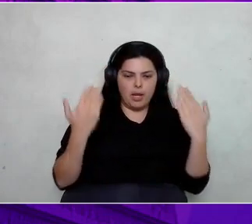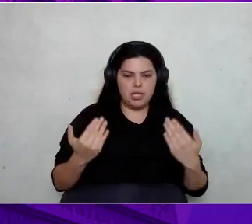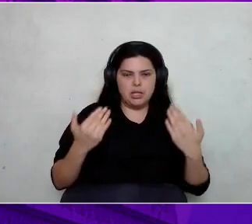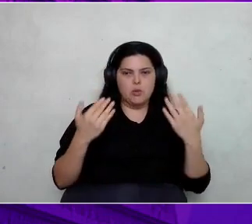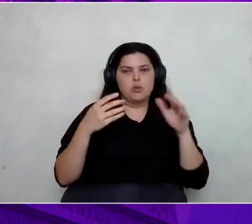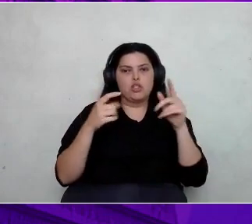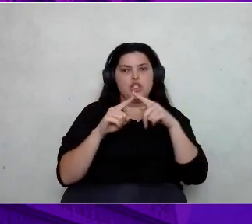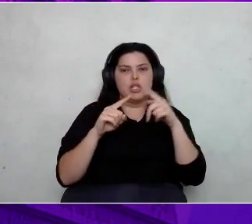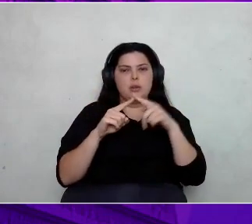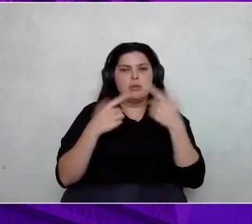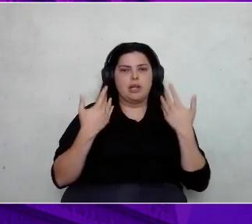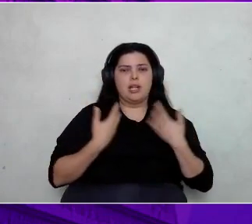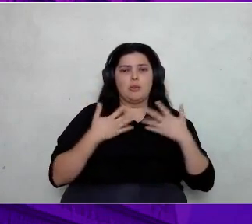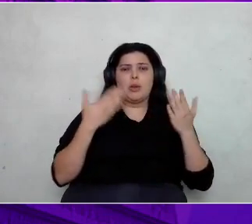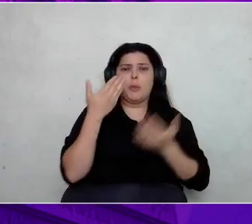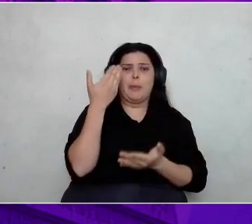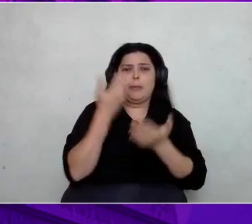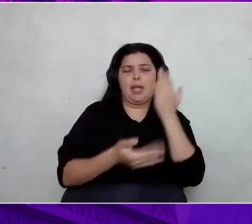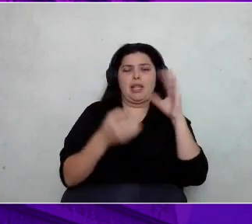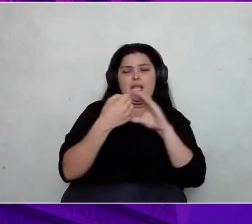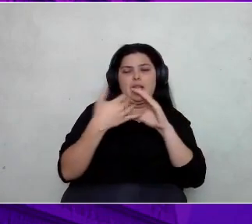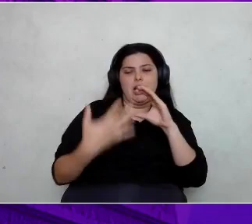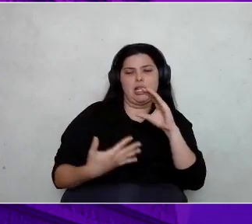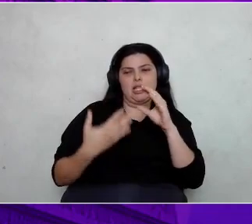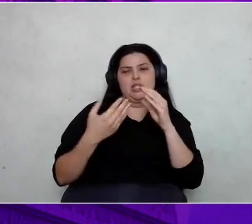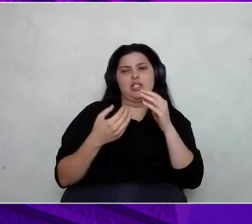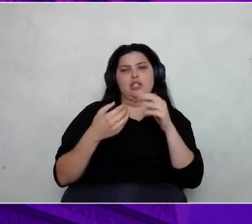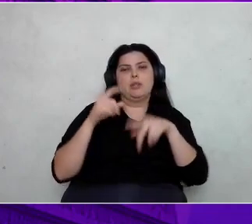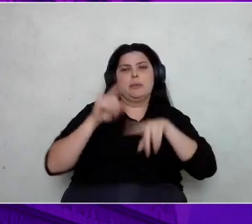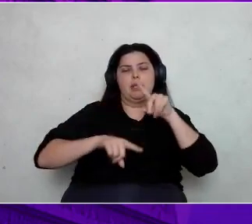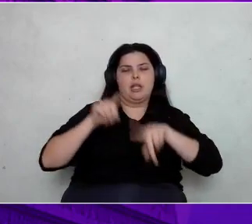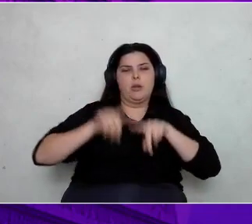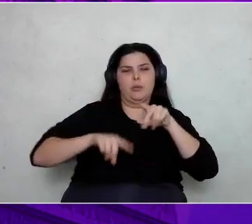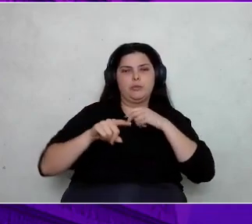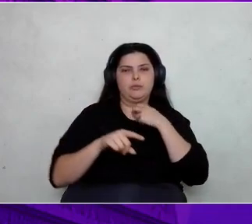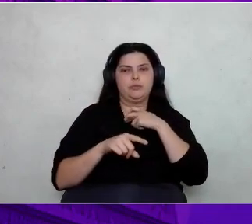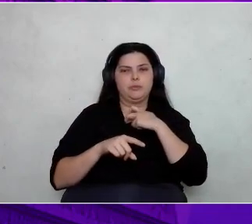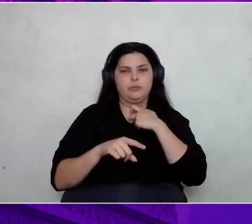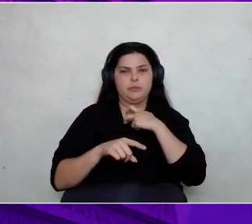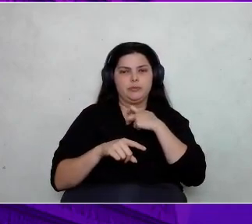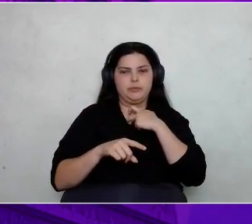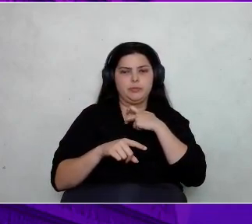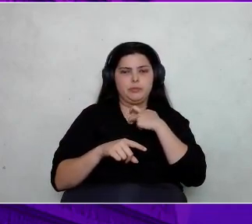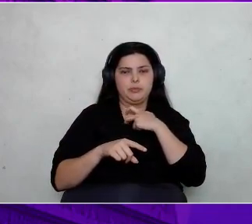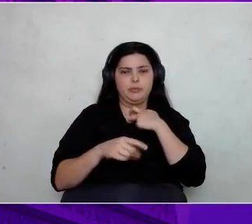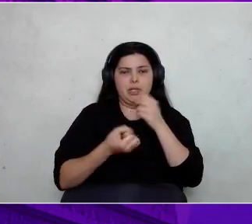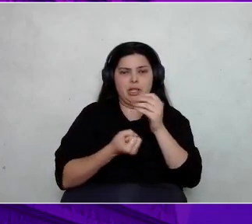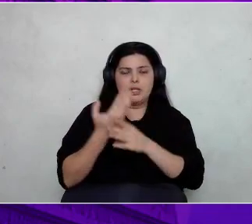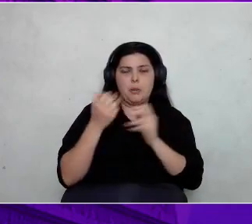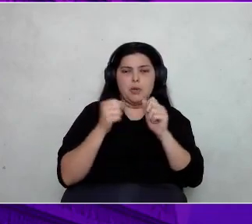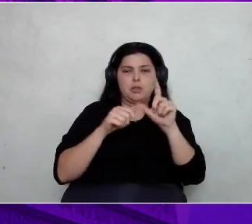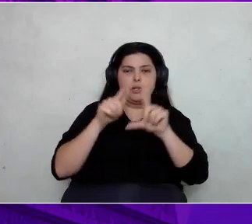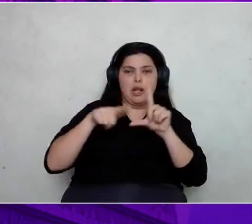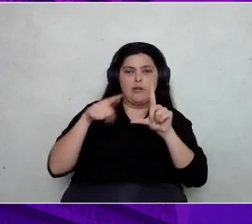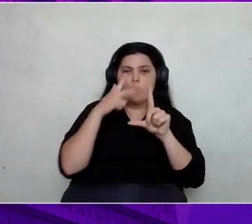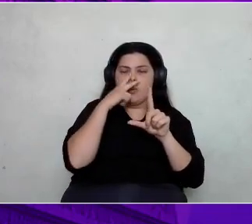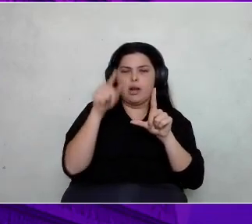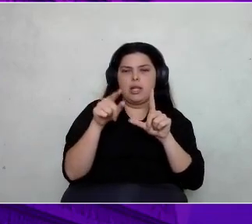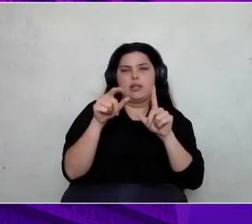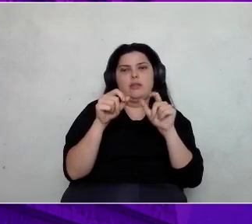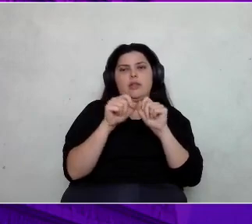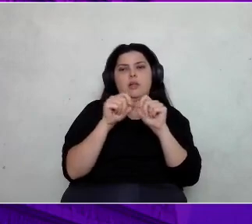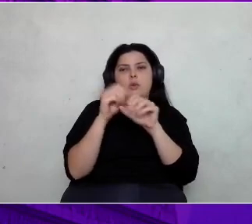quero perder a característica de composição. Eu posso fazer um gráfico desse tipo. Eu estou apelando para a contagem, porque